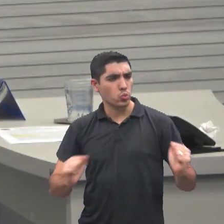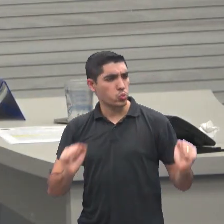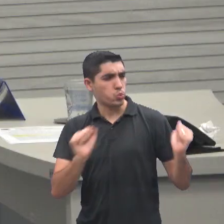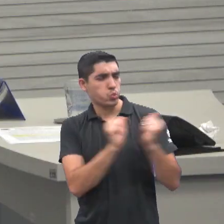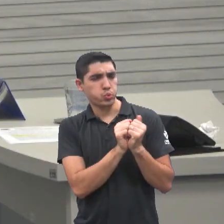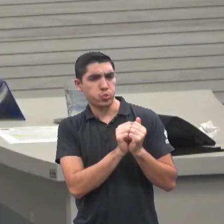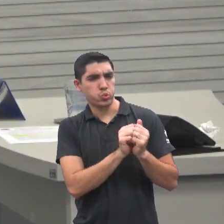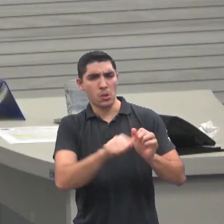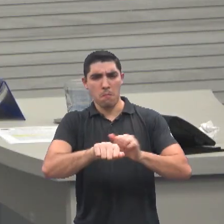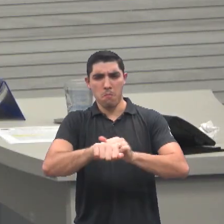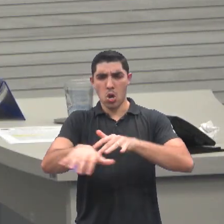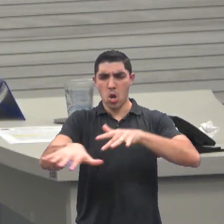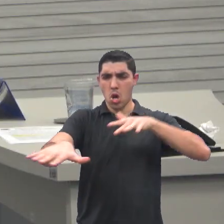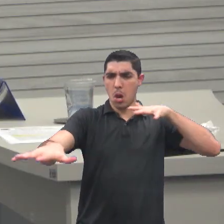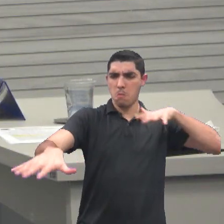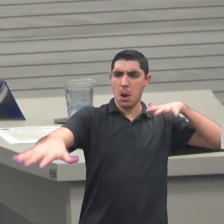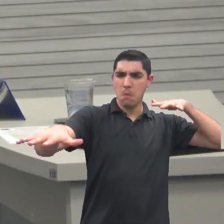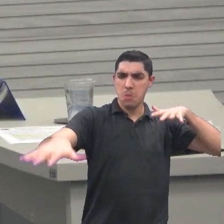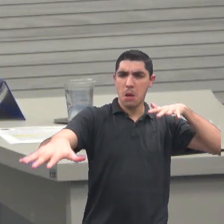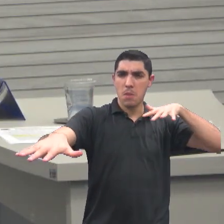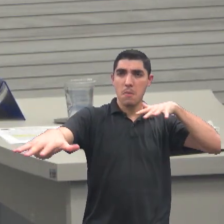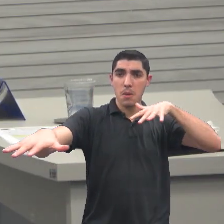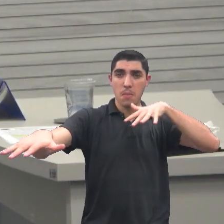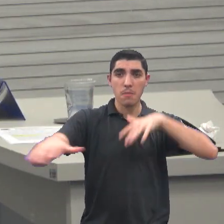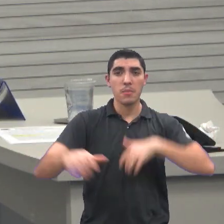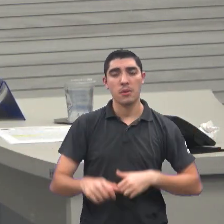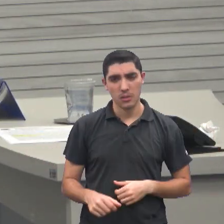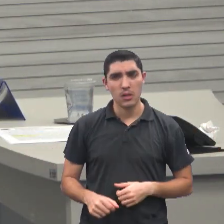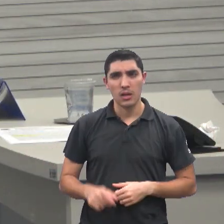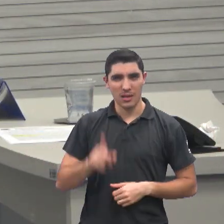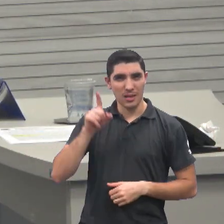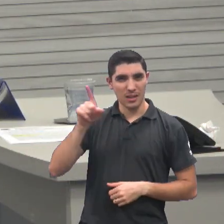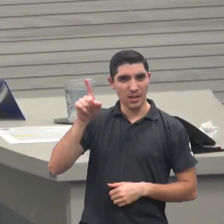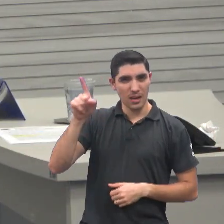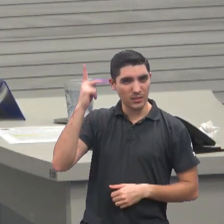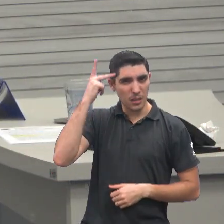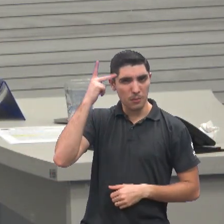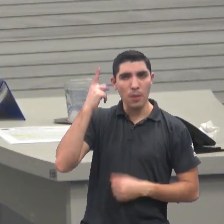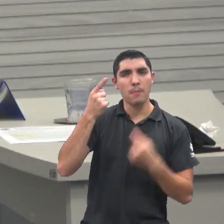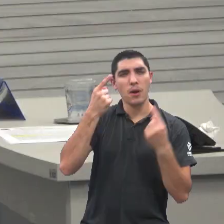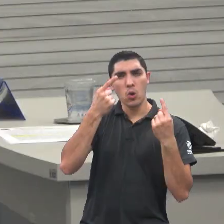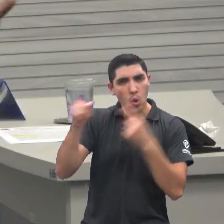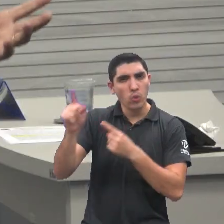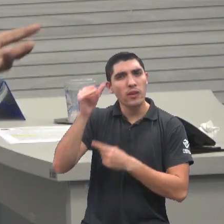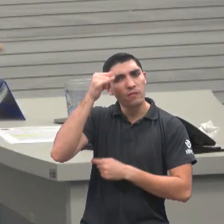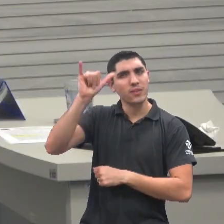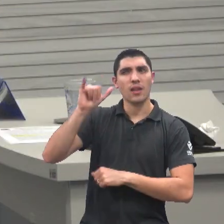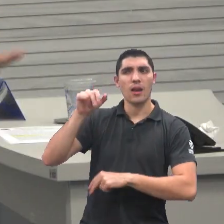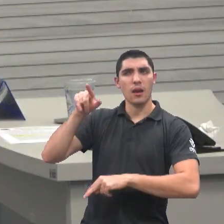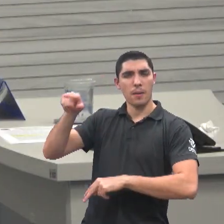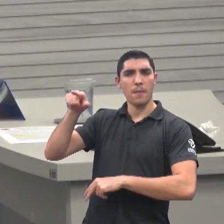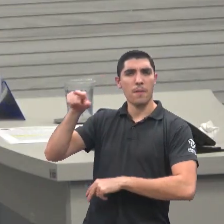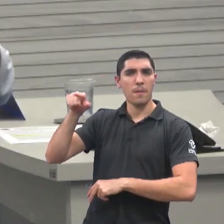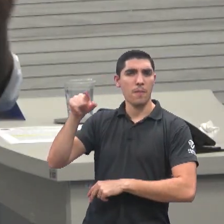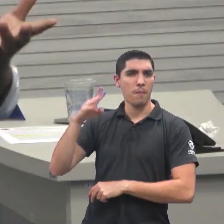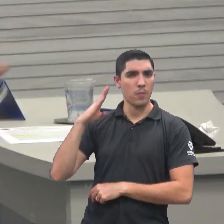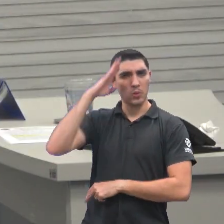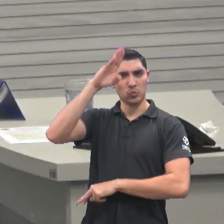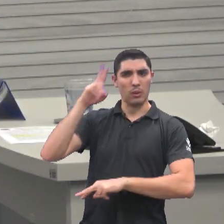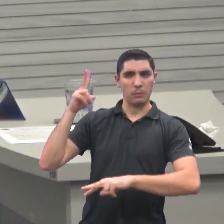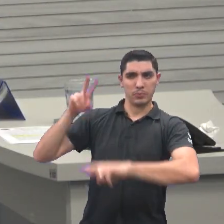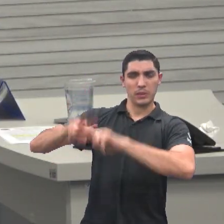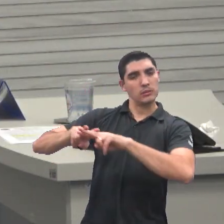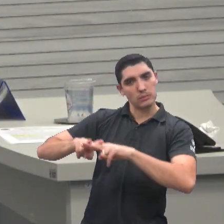essa anistia. É uma injustiça o que estão fazendo com eles. Então, deixo aqui o convite para outros vereadores que quiserem aí